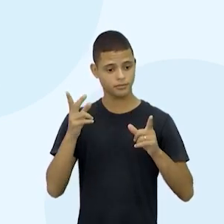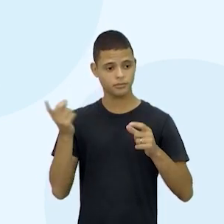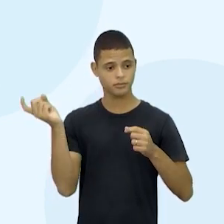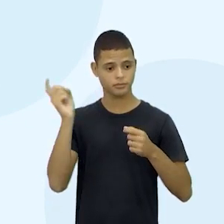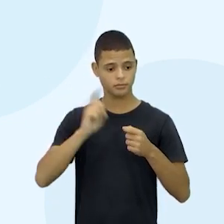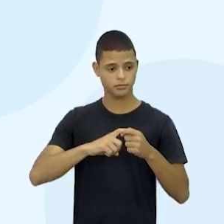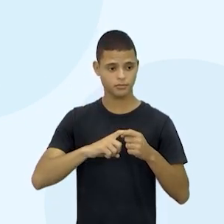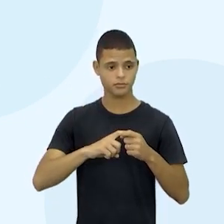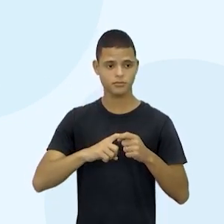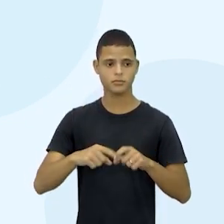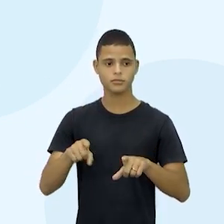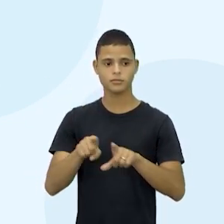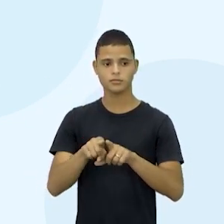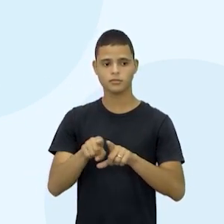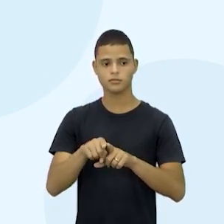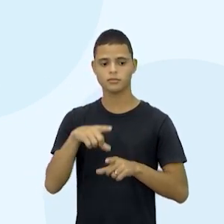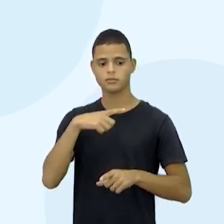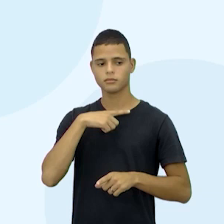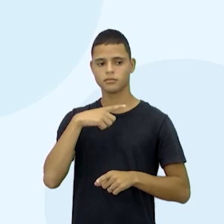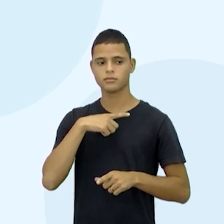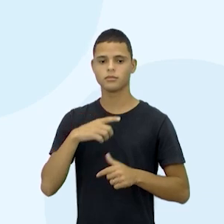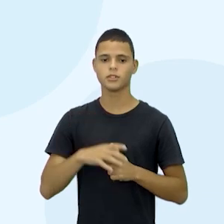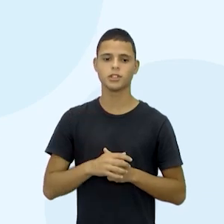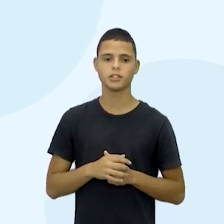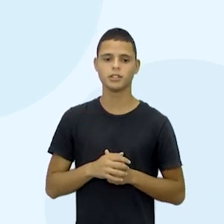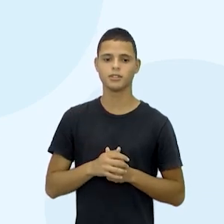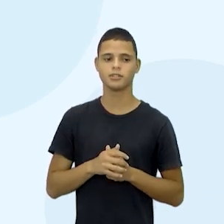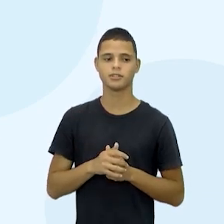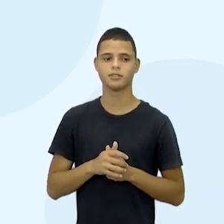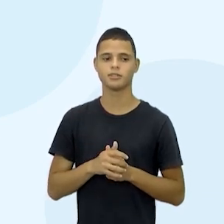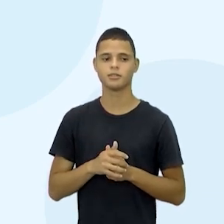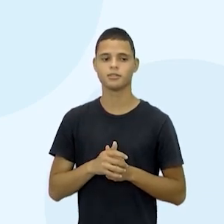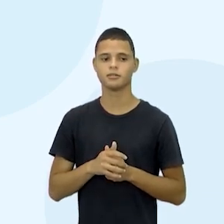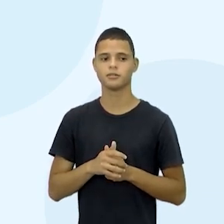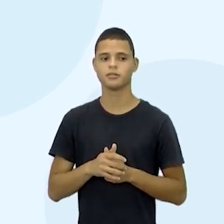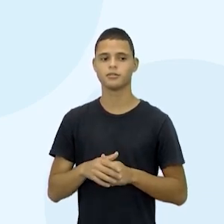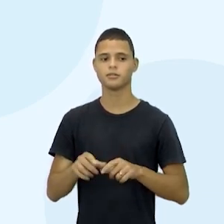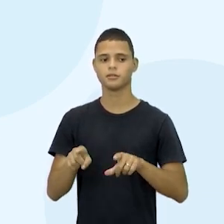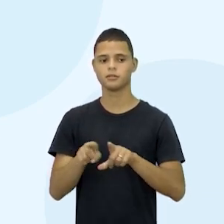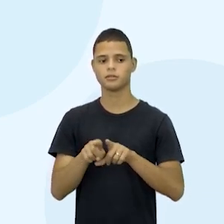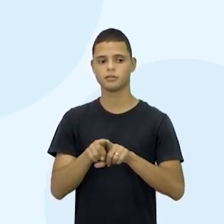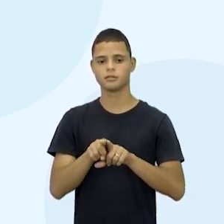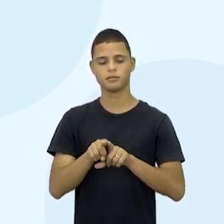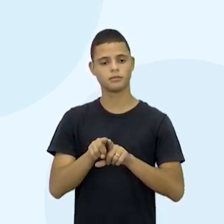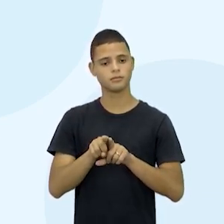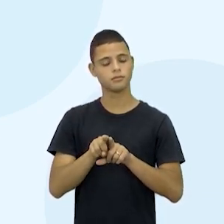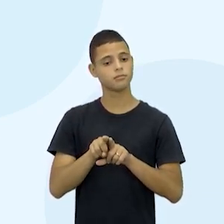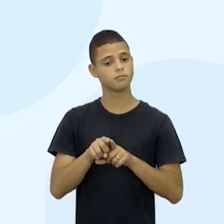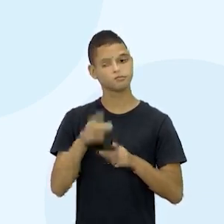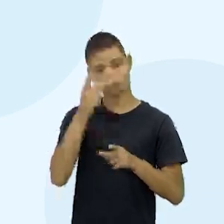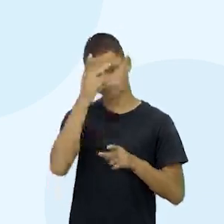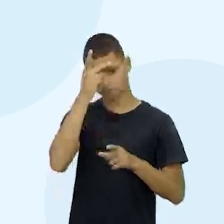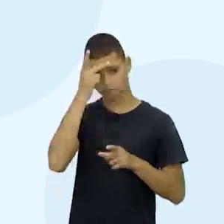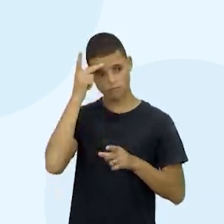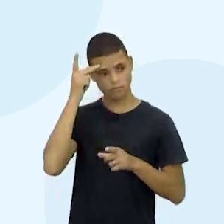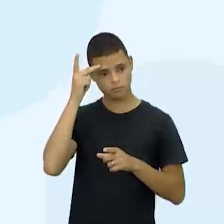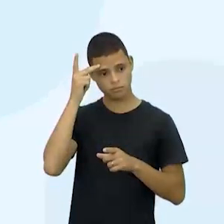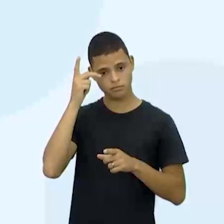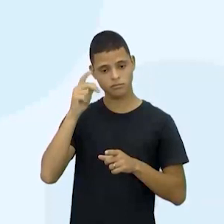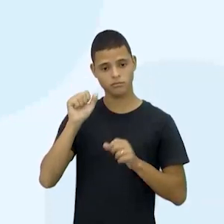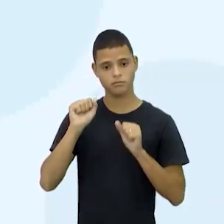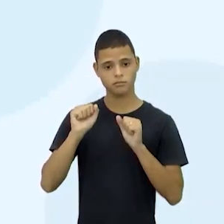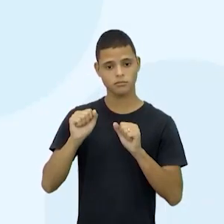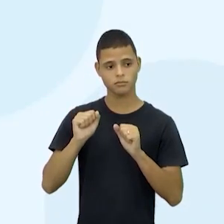analisar. Exatamente. E verificar se complementariam as informações para que as pessoas possam compreender